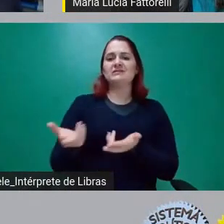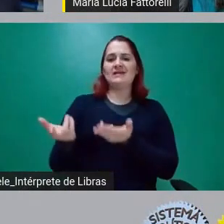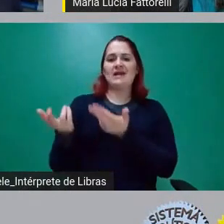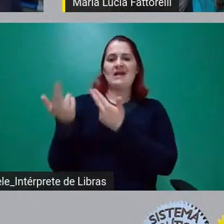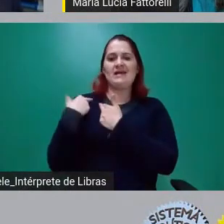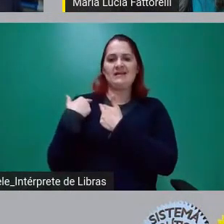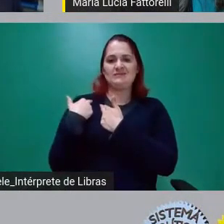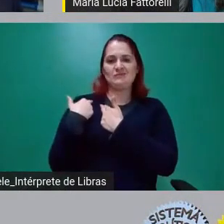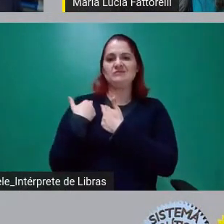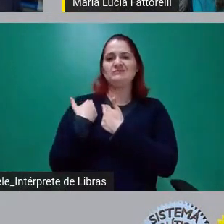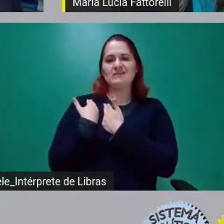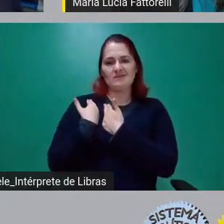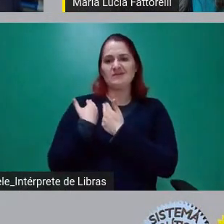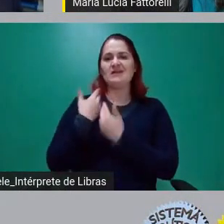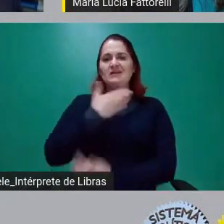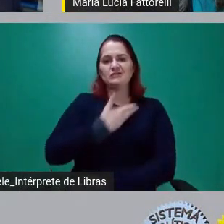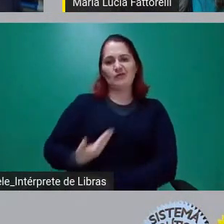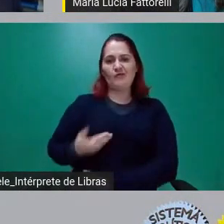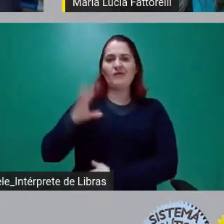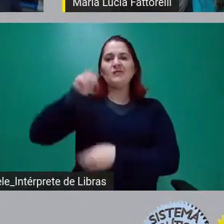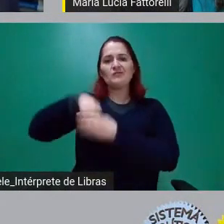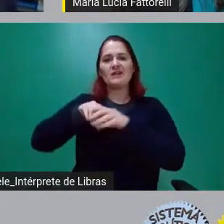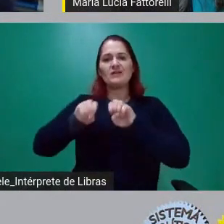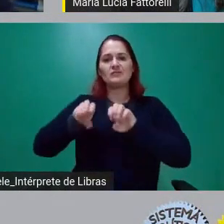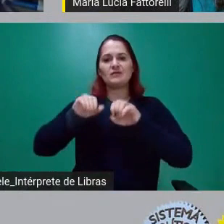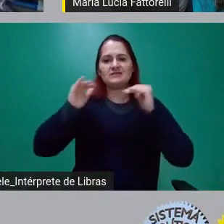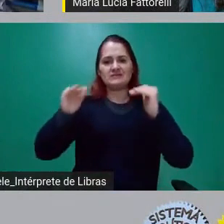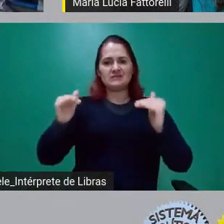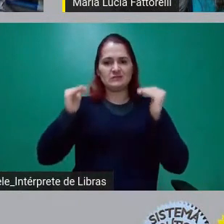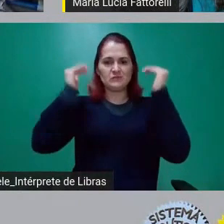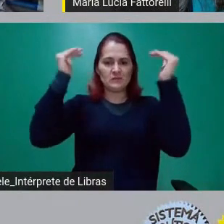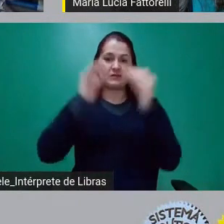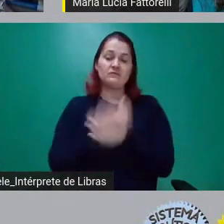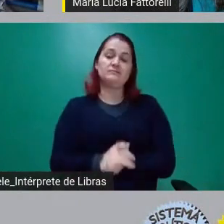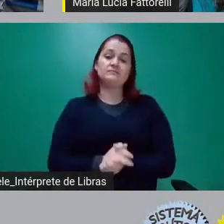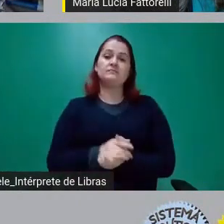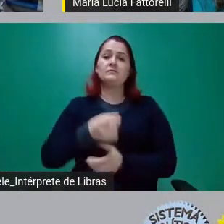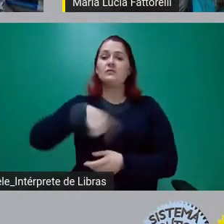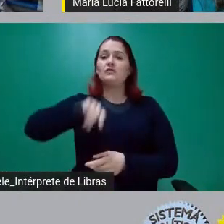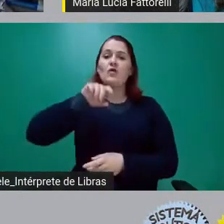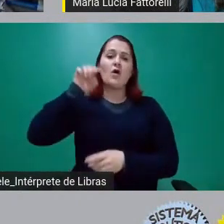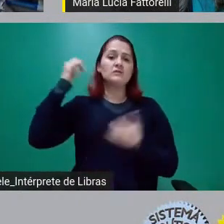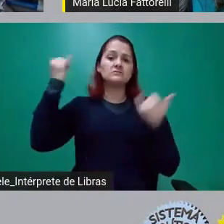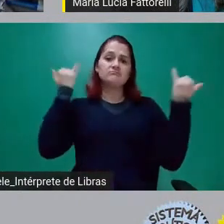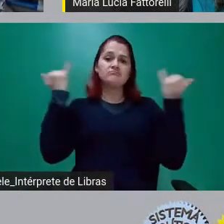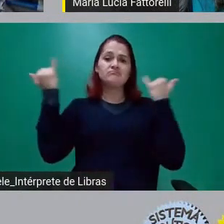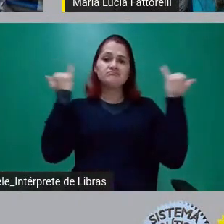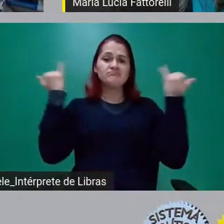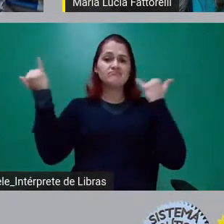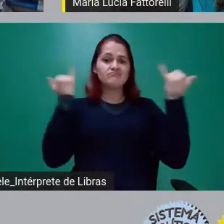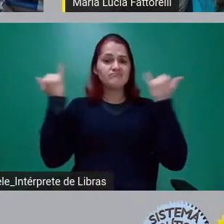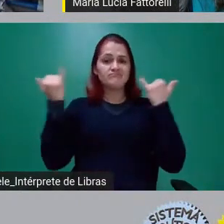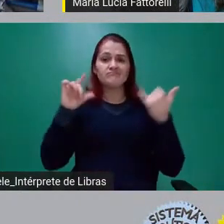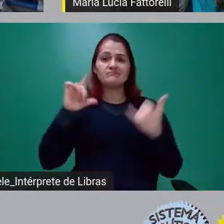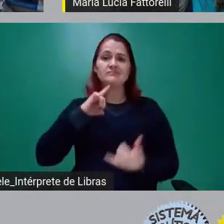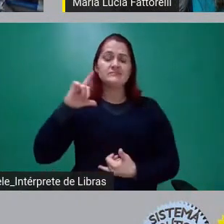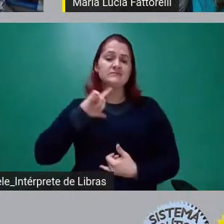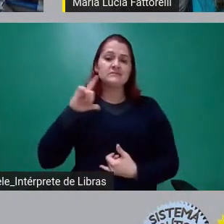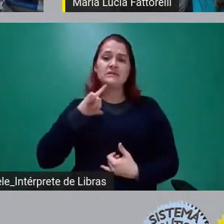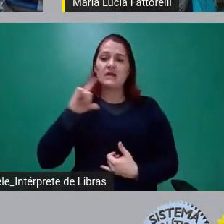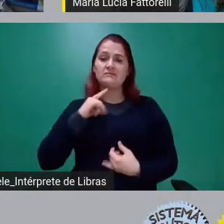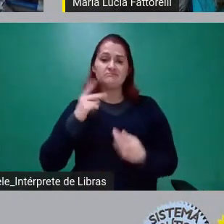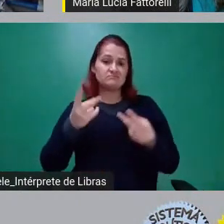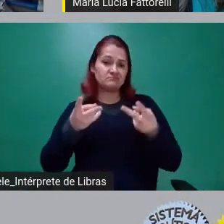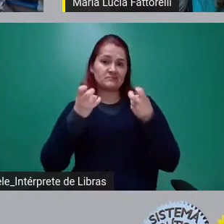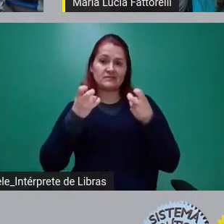ensino superior. E a gente ouve isso de forma flagrante no discurso,